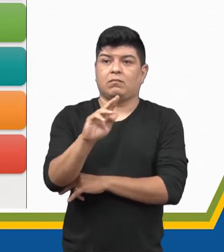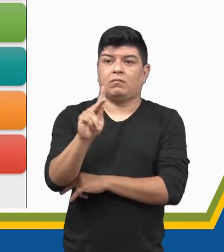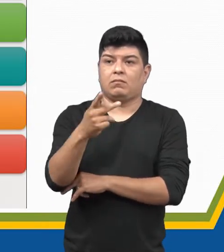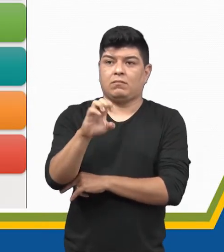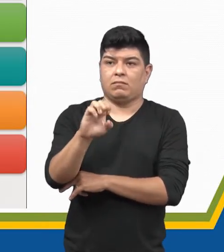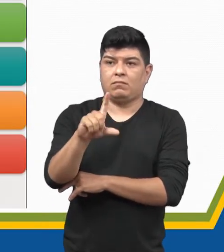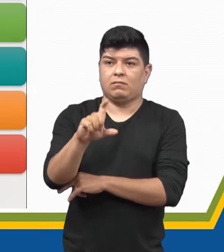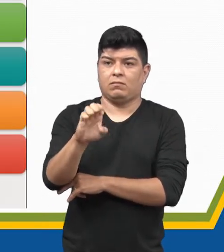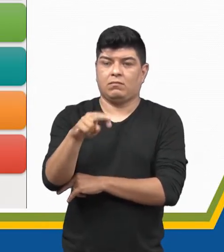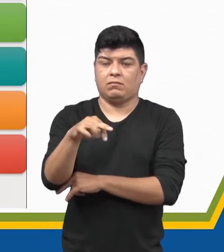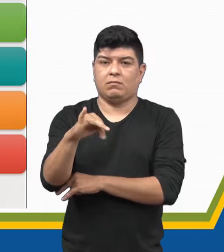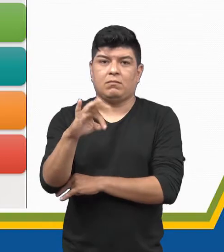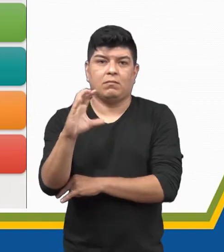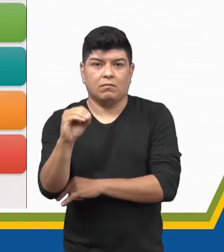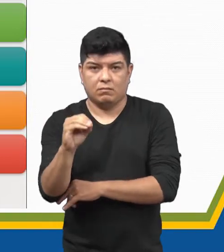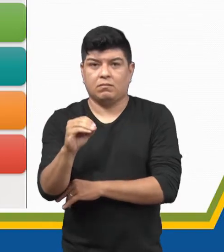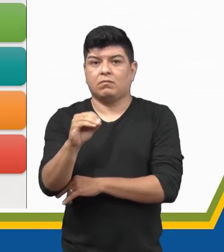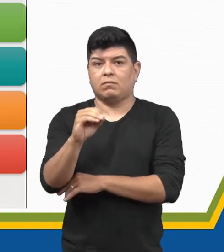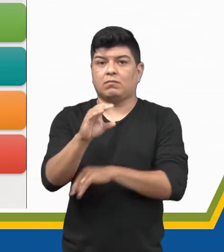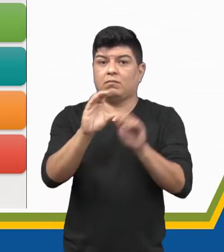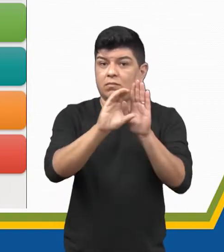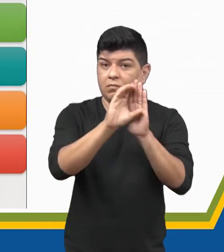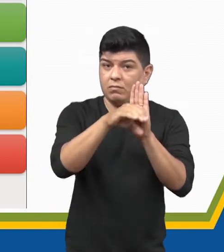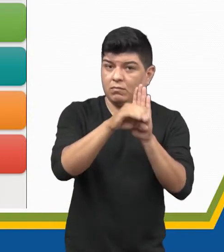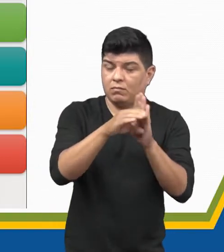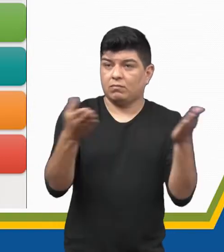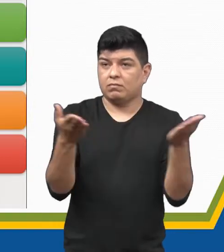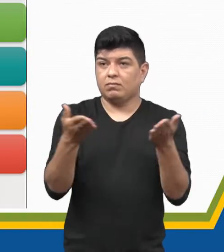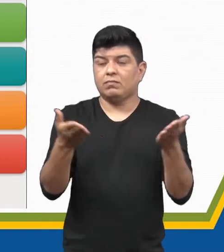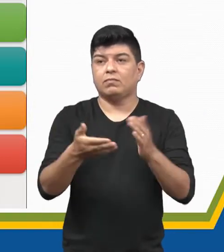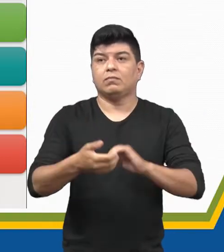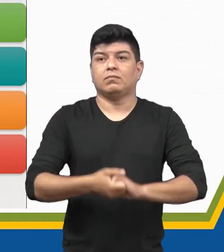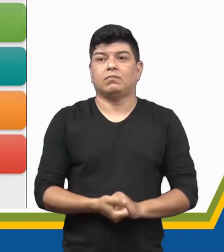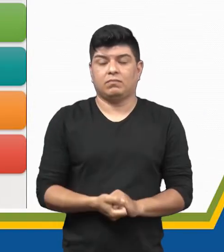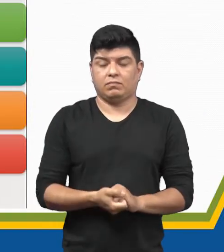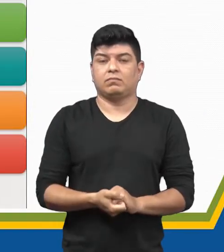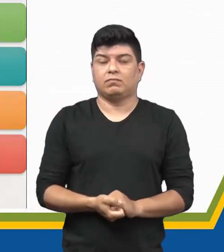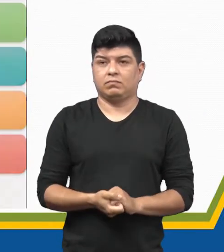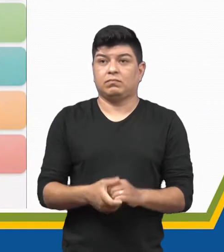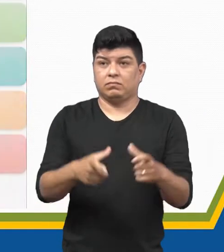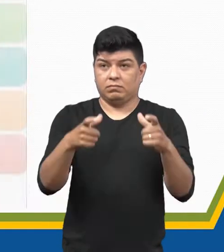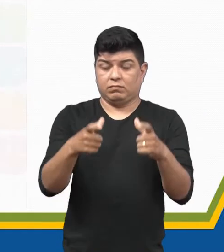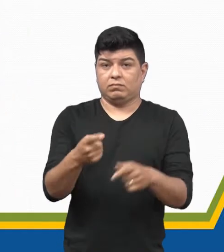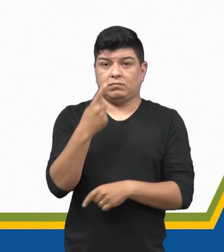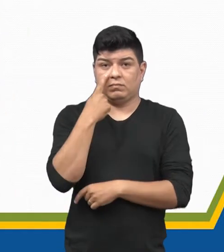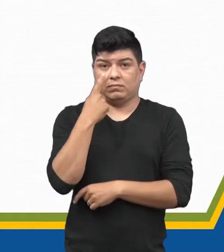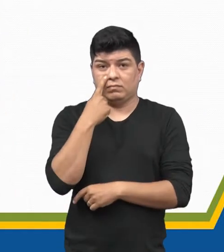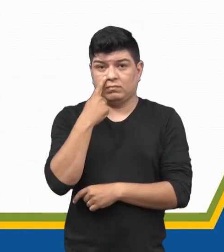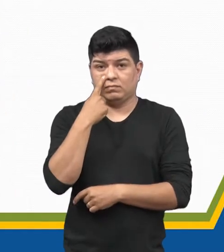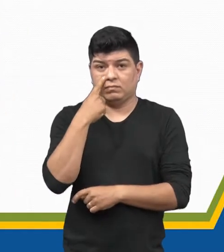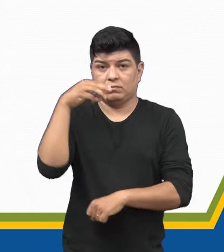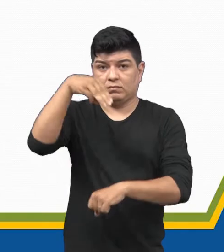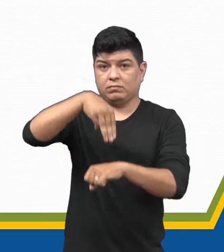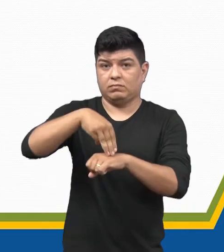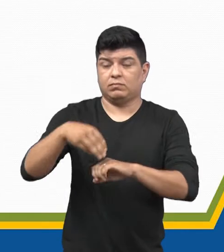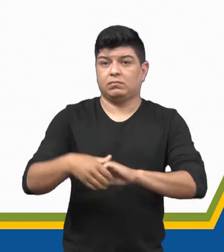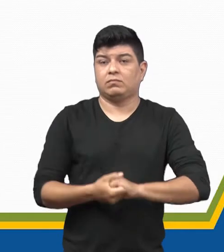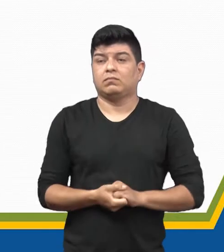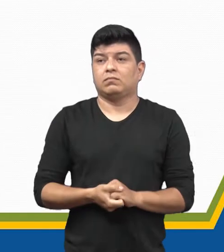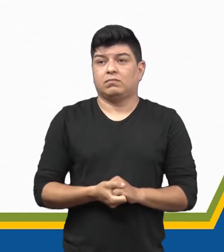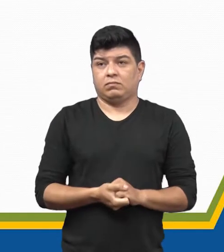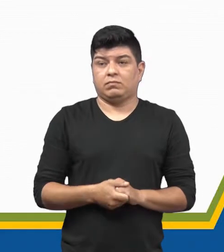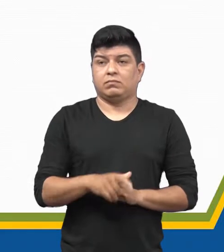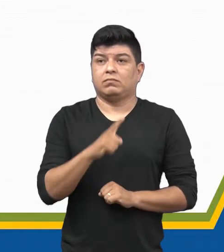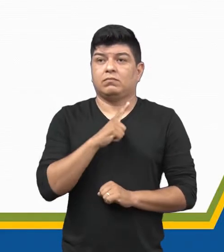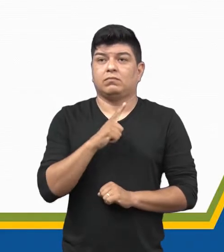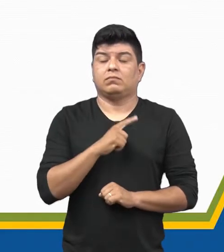praticamente essa é a nossa aula, o conteúdo da nossa aula de hoje. Na localização, se vocês observarem no mapa, né, nós